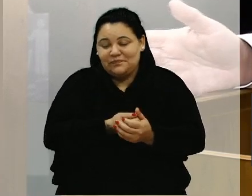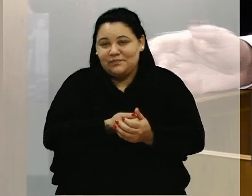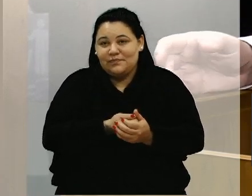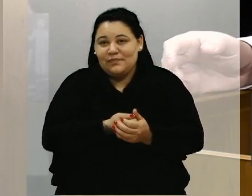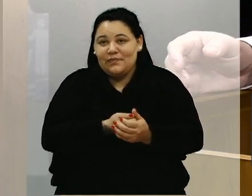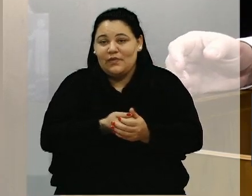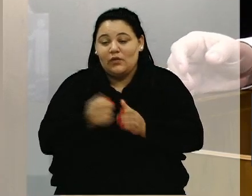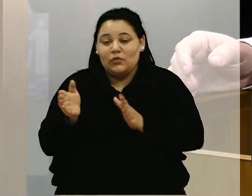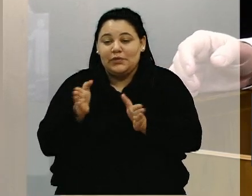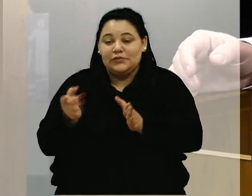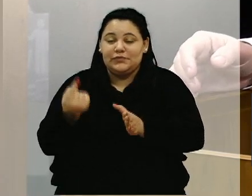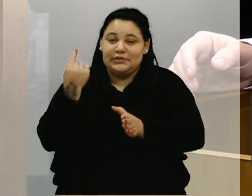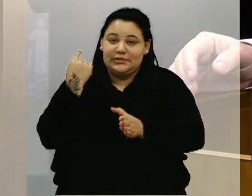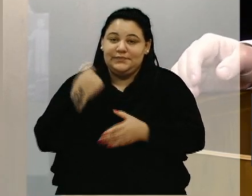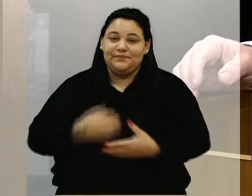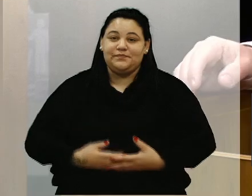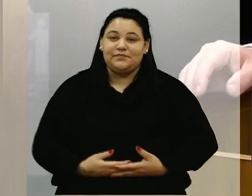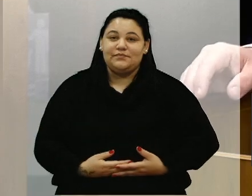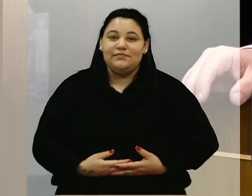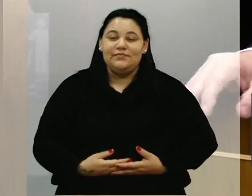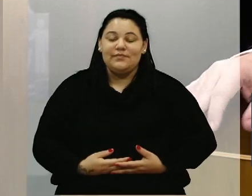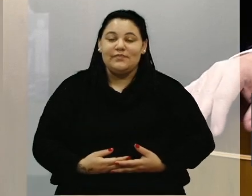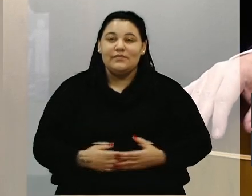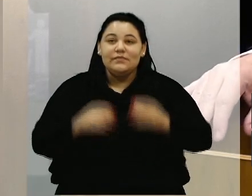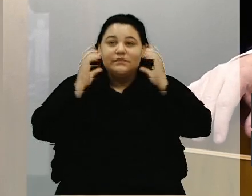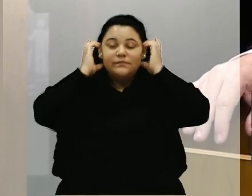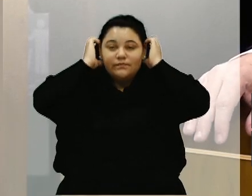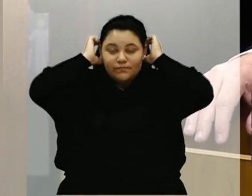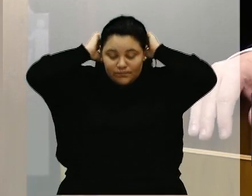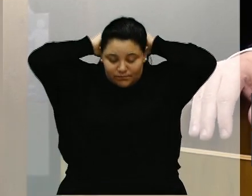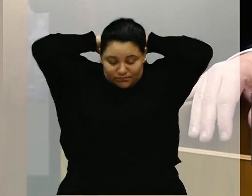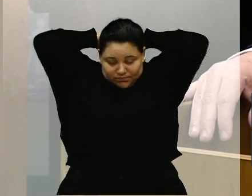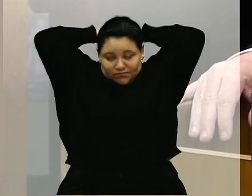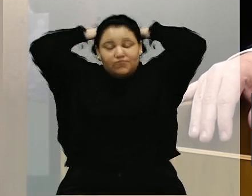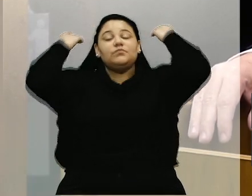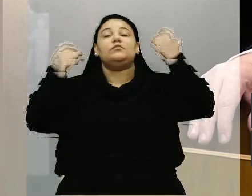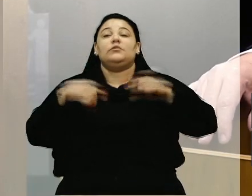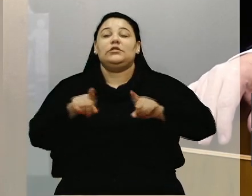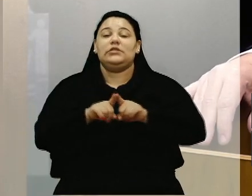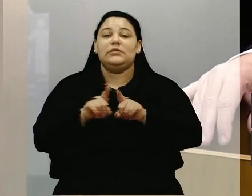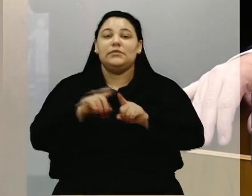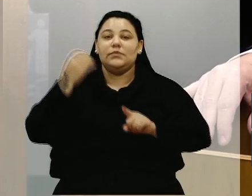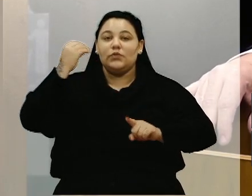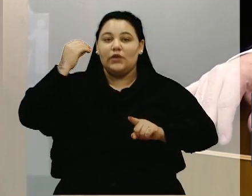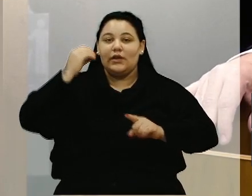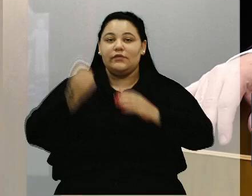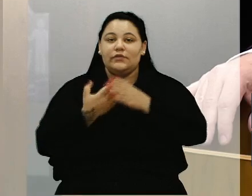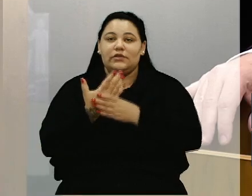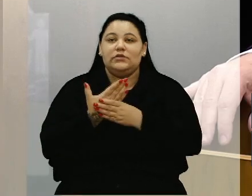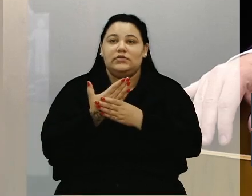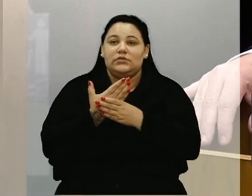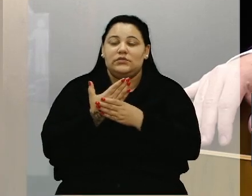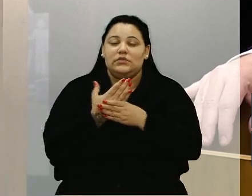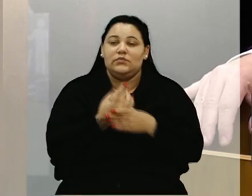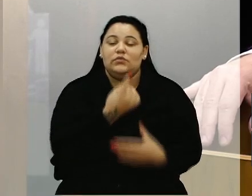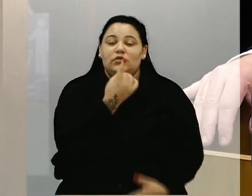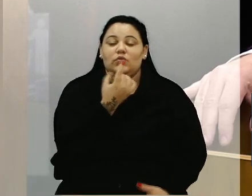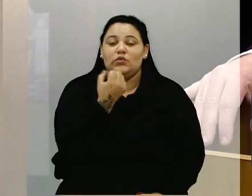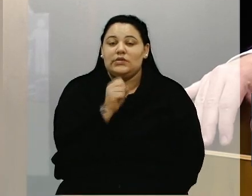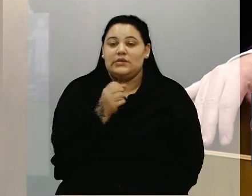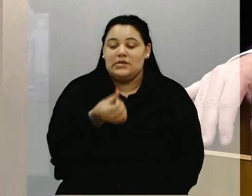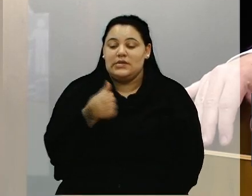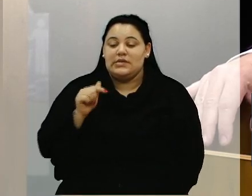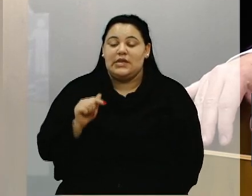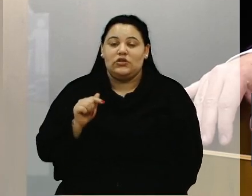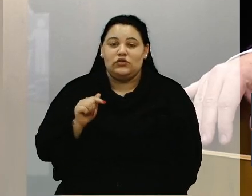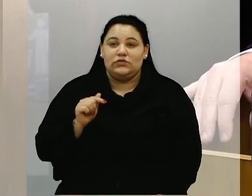daquela época, né? E também em Porto Alegre foi fundada a Sojipa, né? Fundada em 1867,